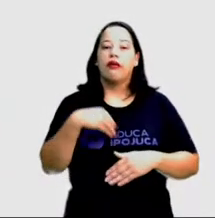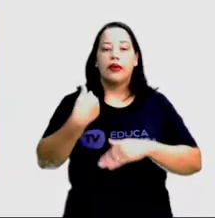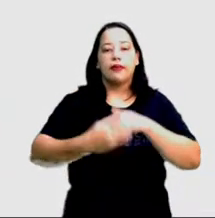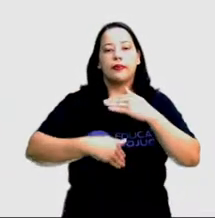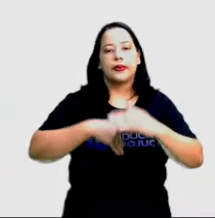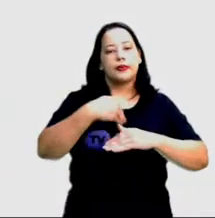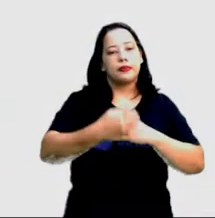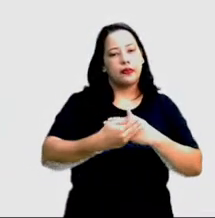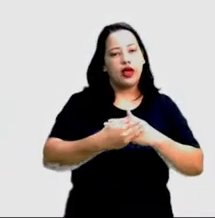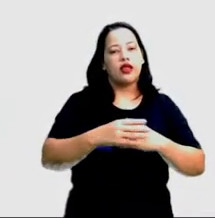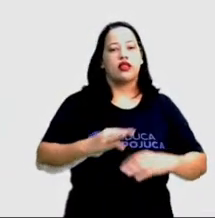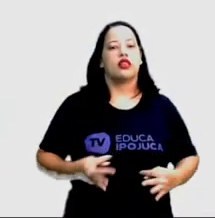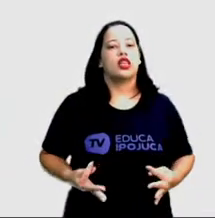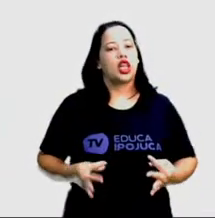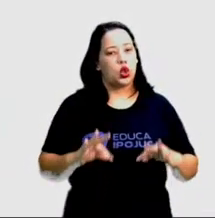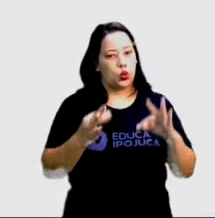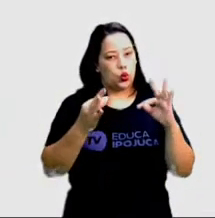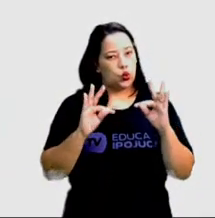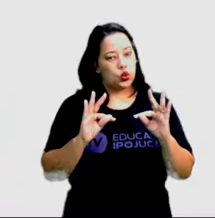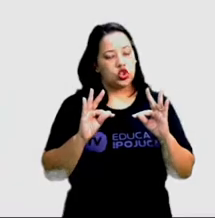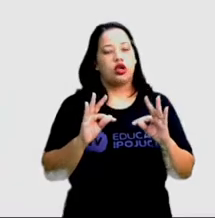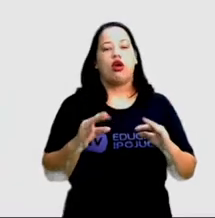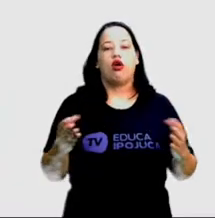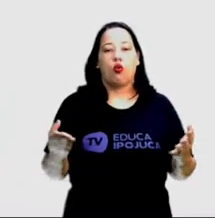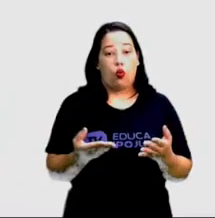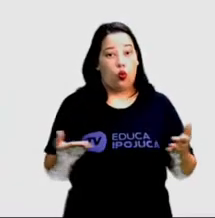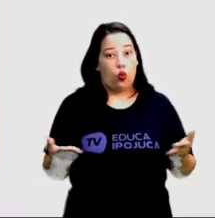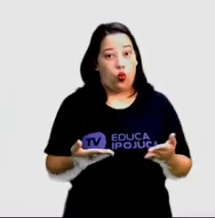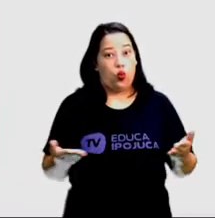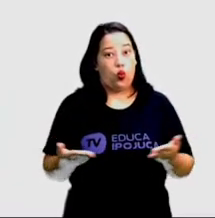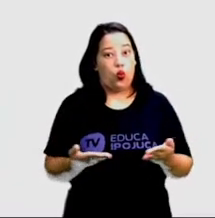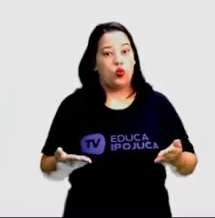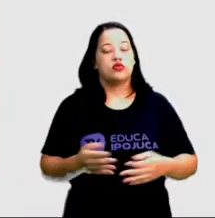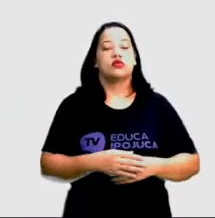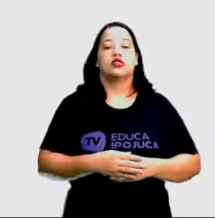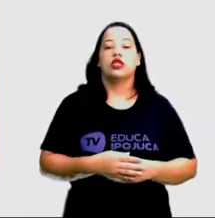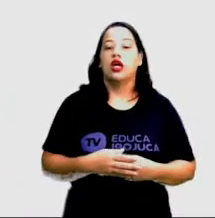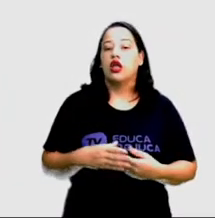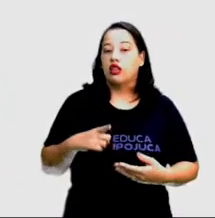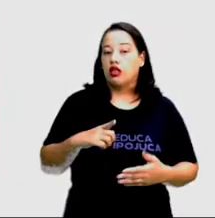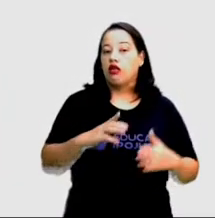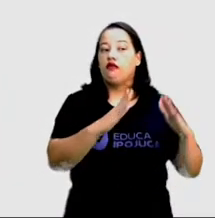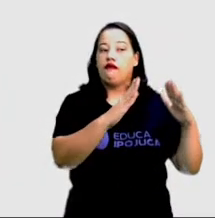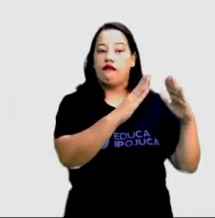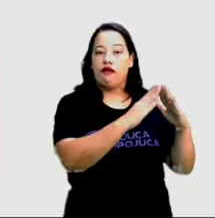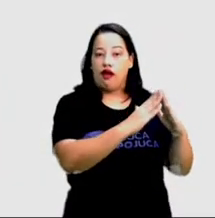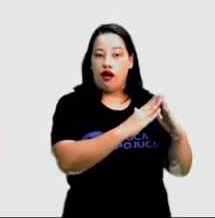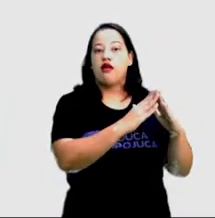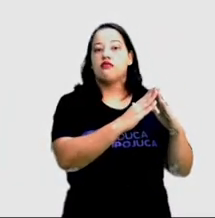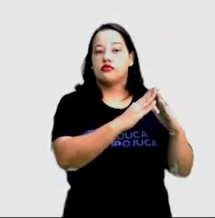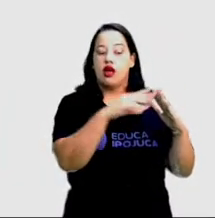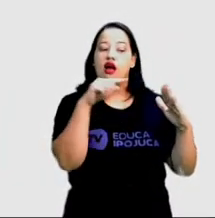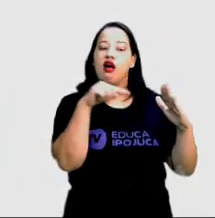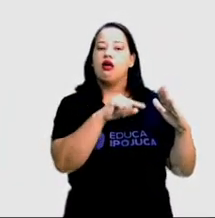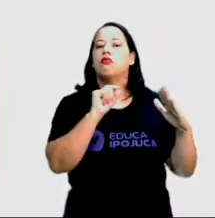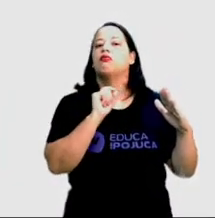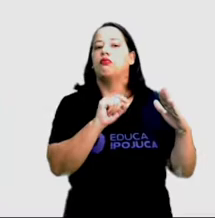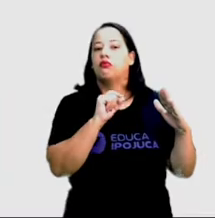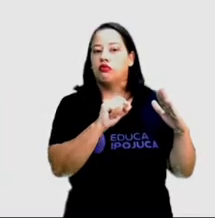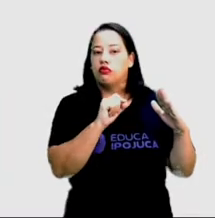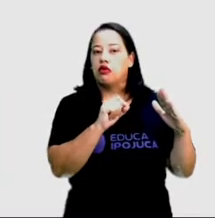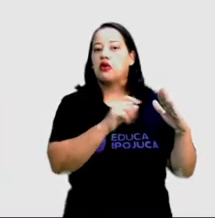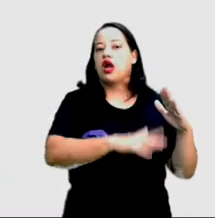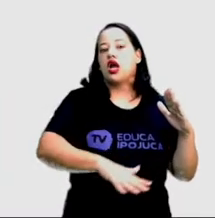da tecnologia disponível que temos hoje em dia, a moradia acaba se tornando